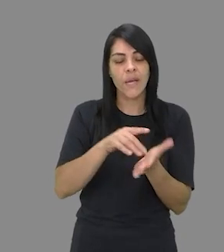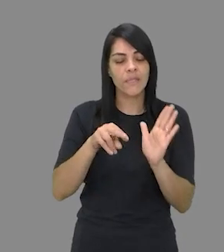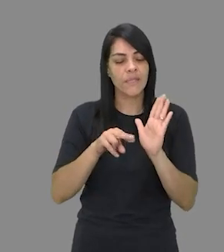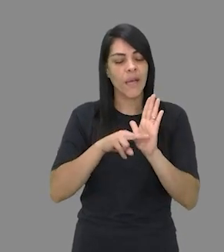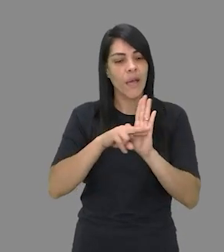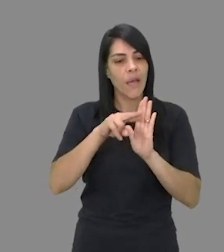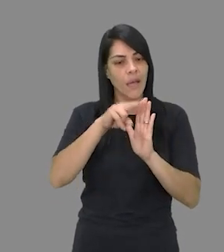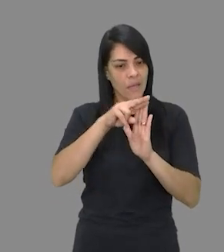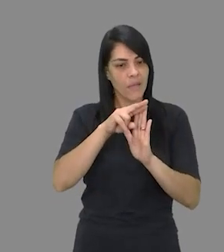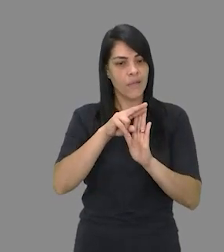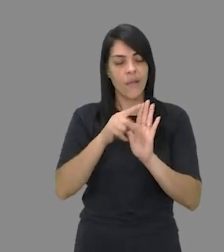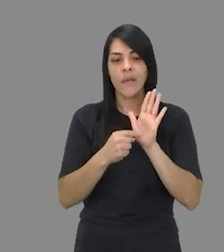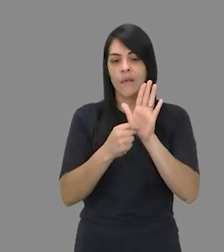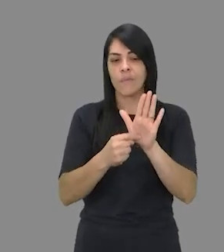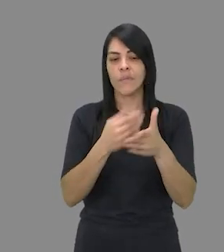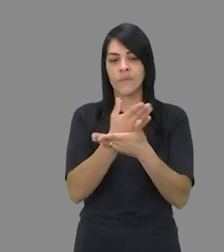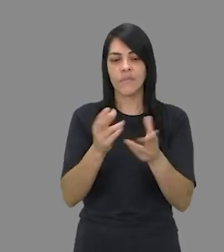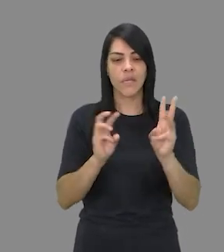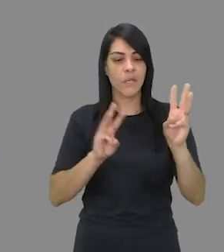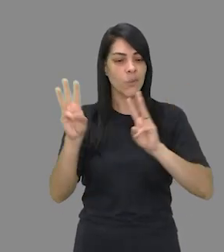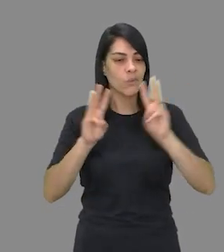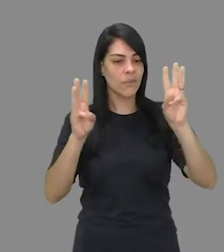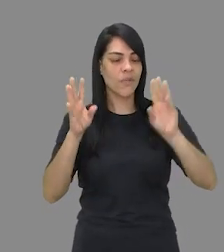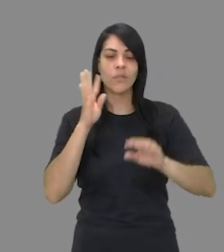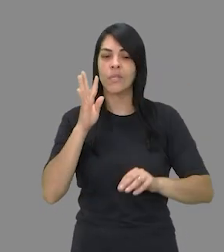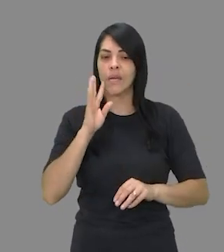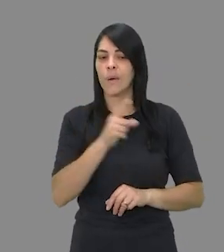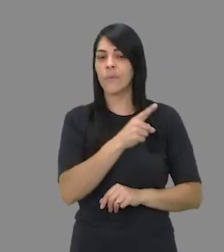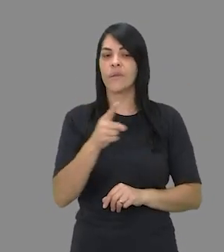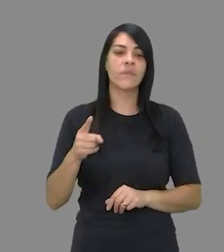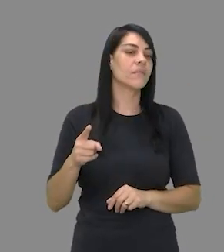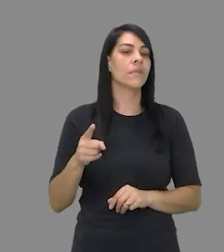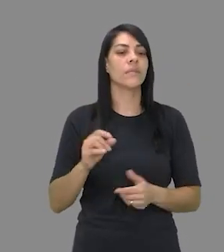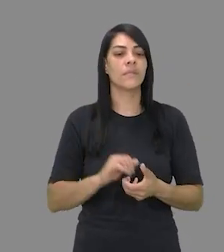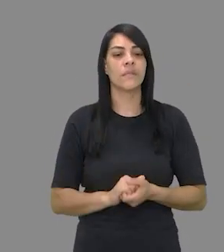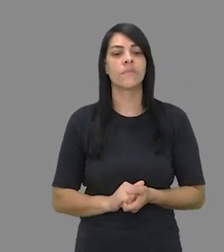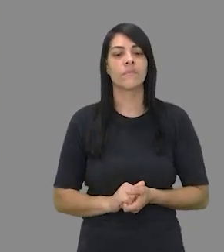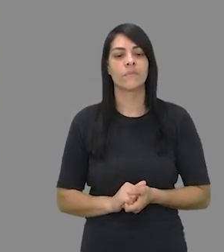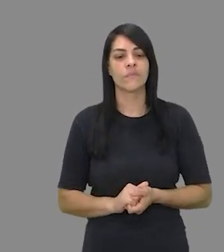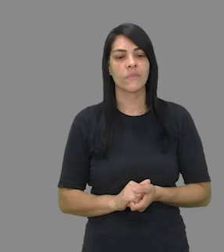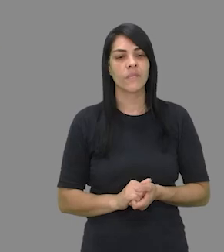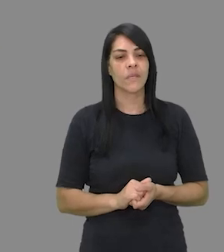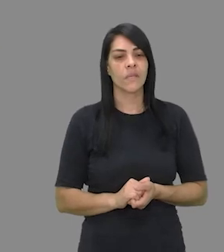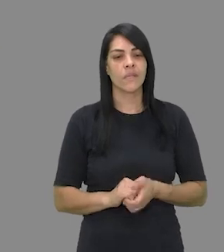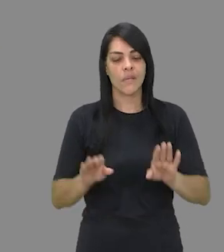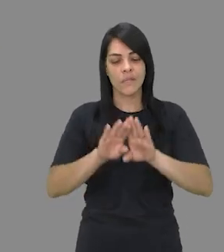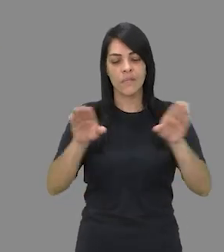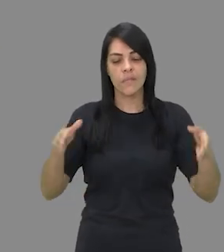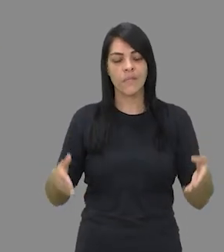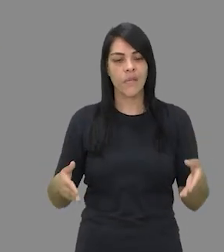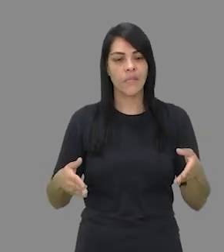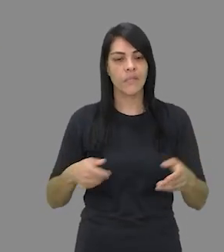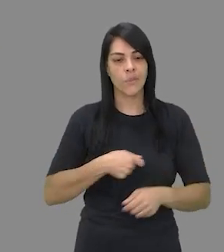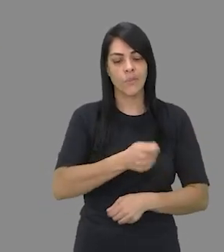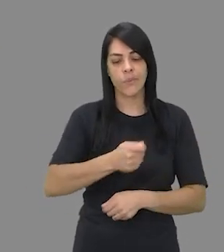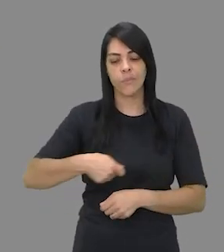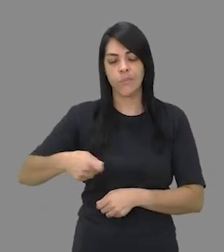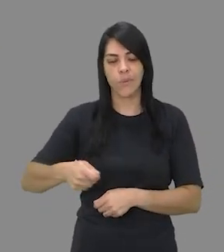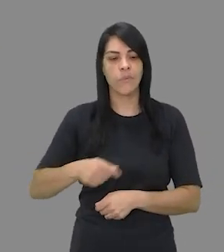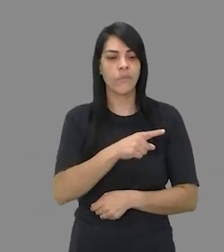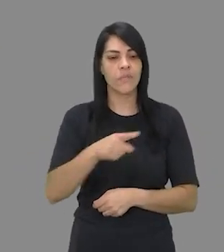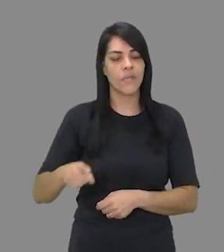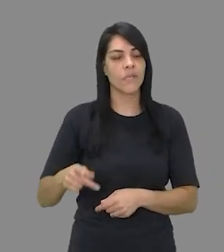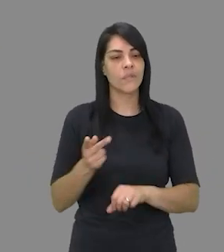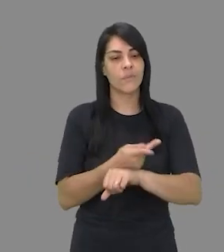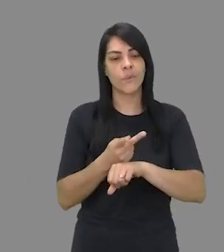fica indicado aí um site bem bacana, que é da Confederação Brasileira de Tênis de Mesa. Vocês procurem, que assim vocês vão